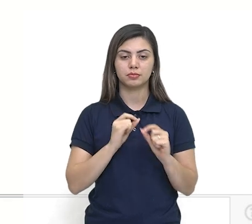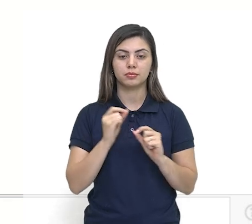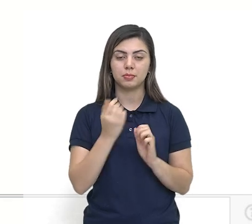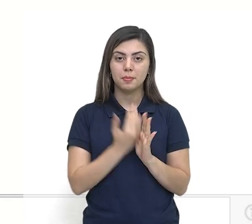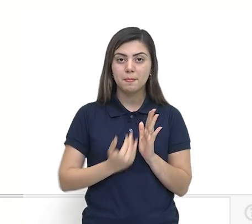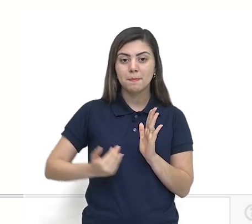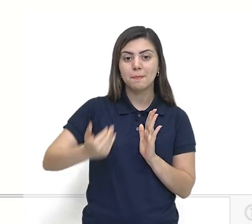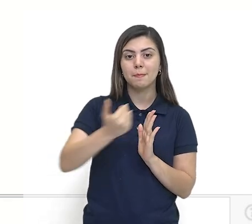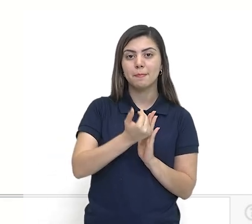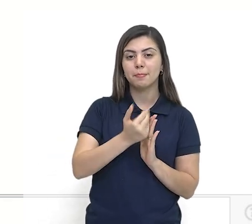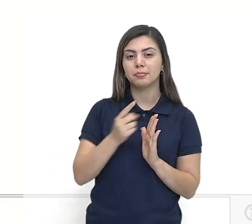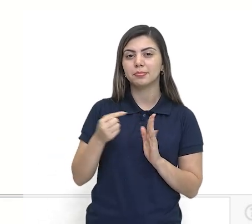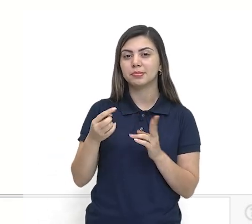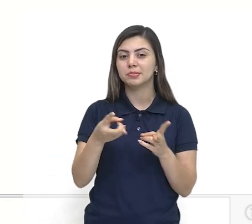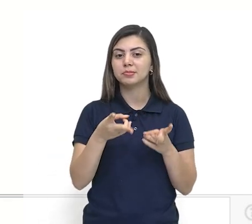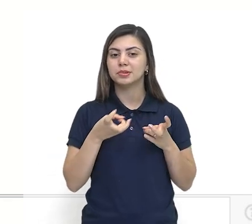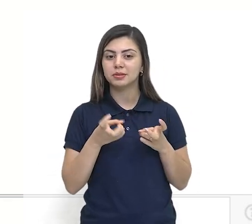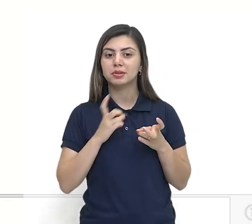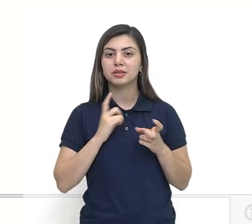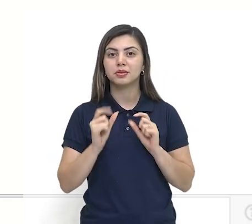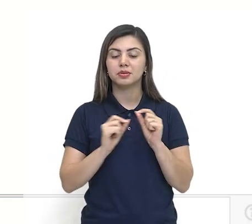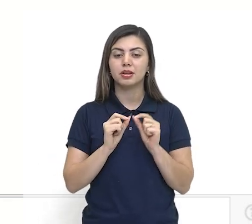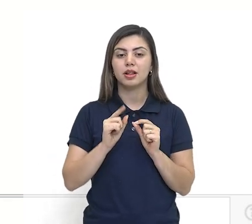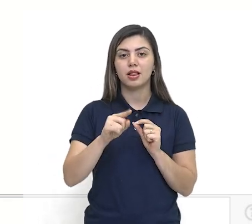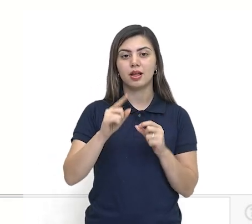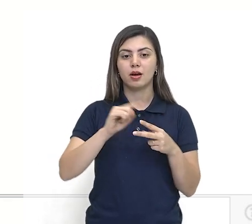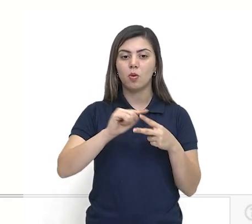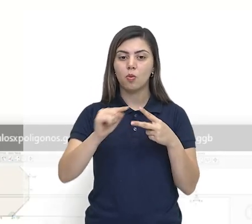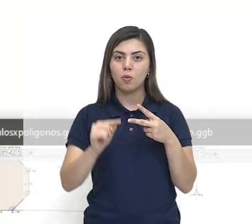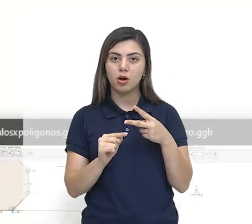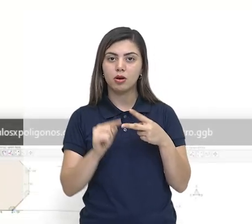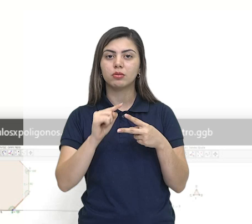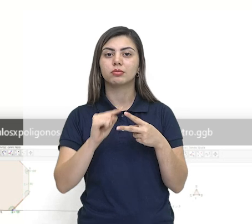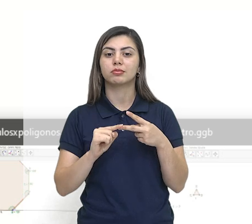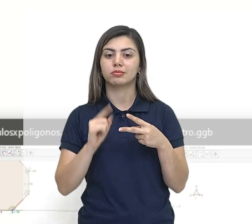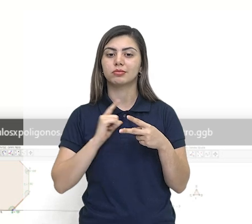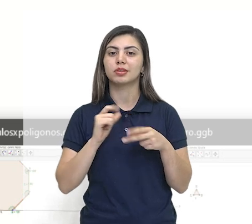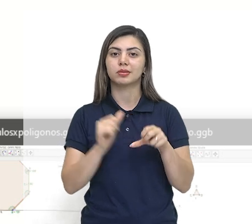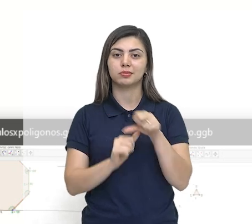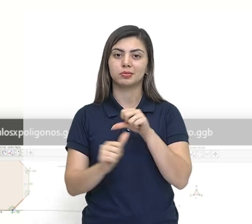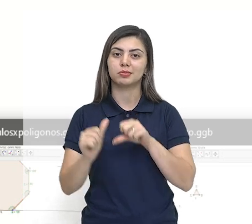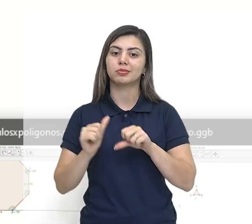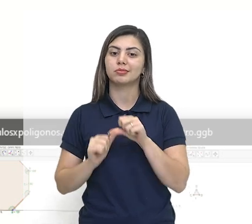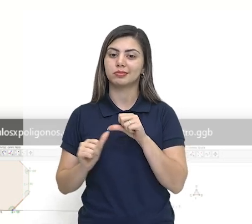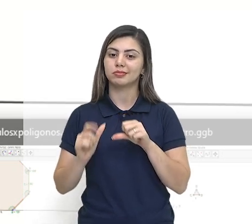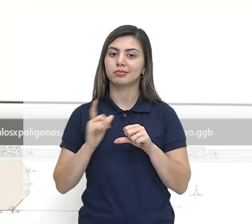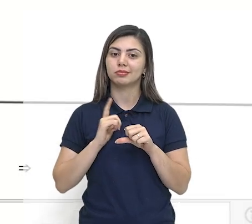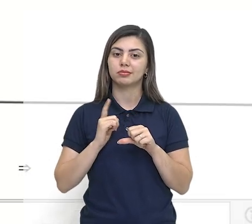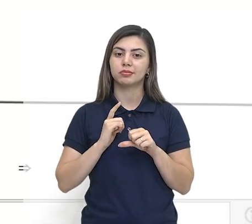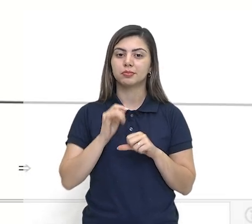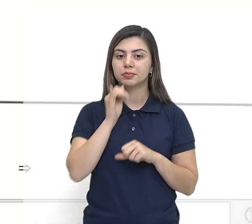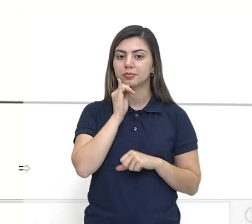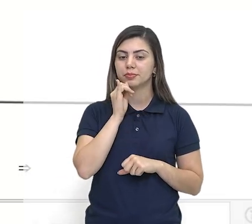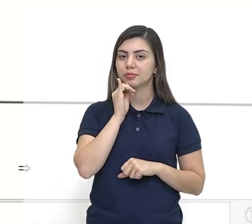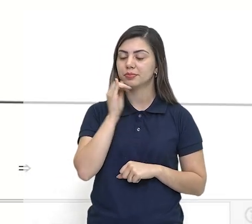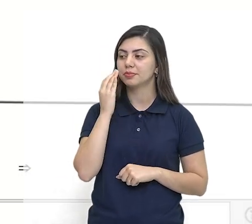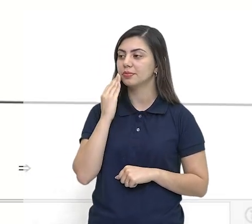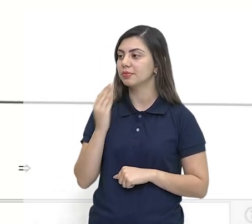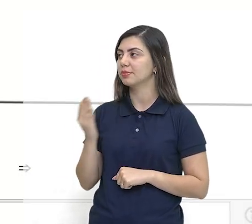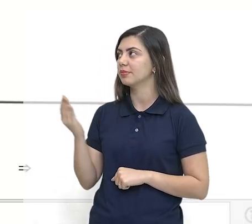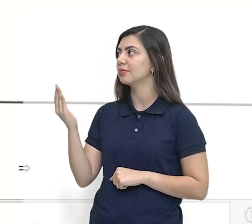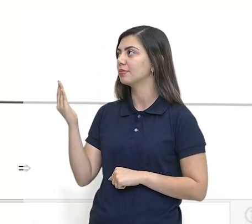gente observa que os ângulos também vão mudando. Esses ângulos, como nós tivemos a oportunidade de vermos aqui, ó,